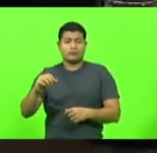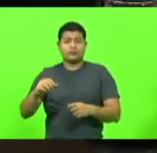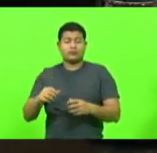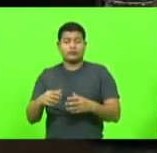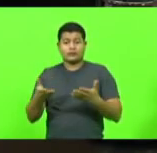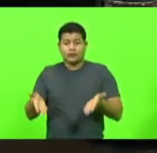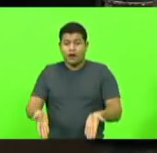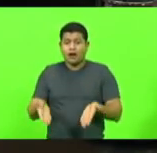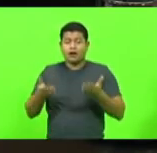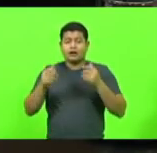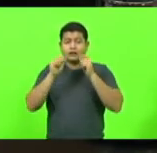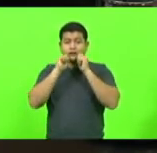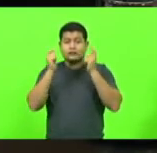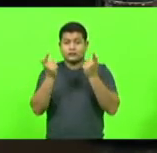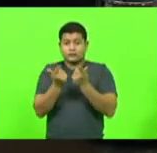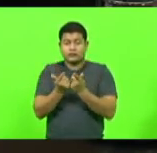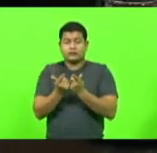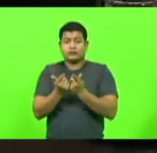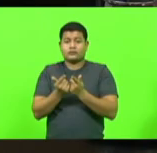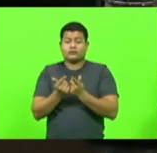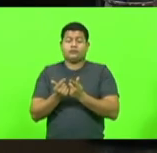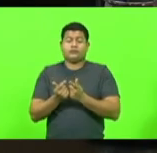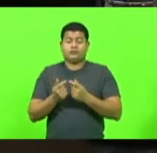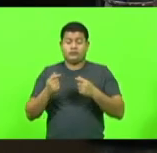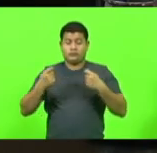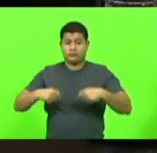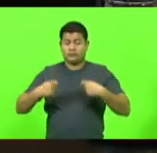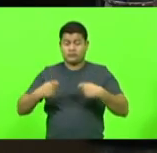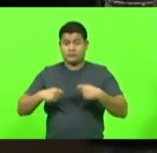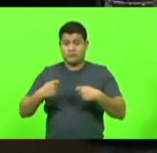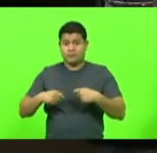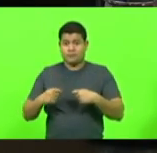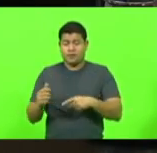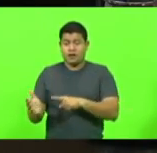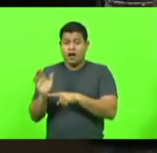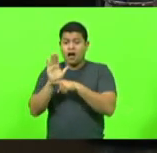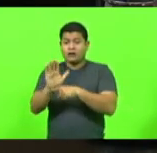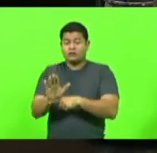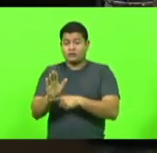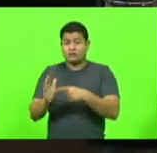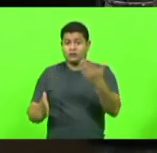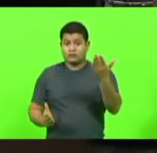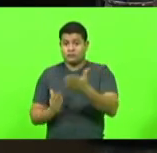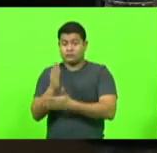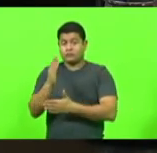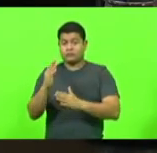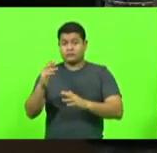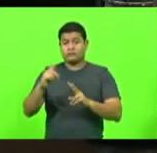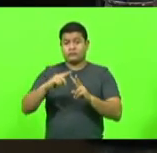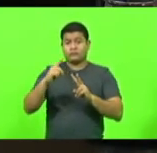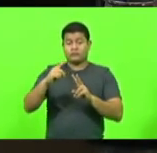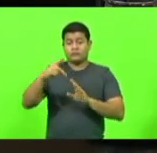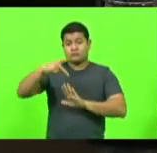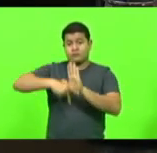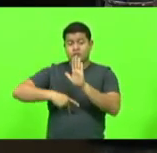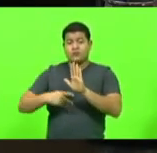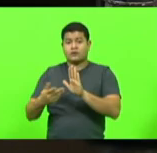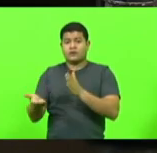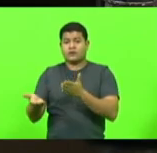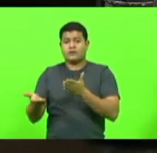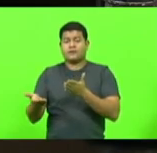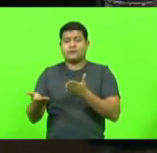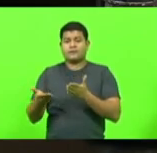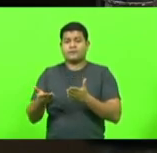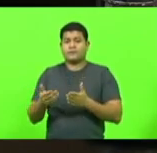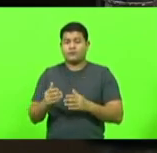nos auxilie também para a aprovação desses projetos, ao qual nos dará subsídios